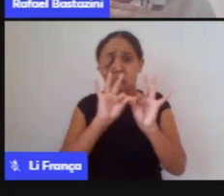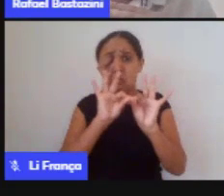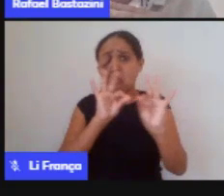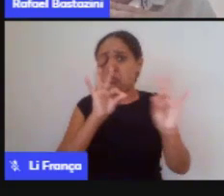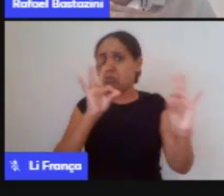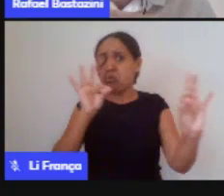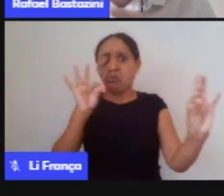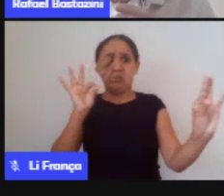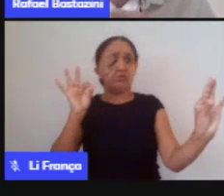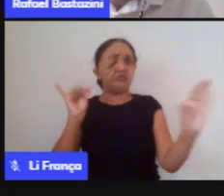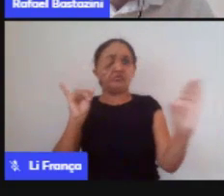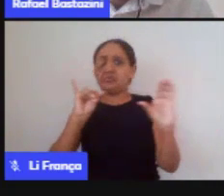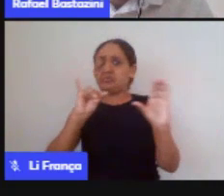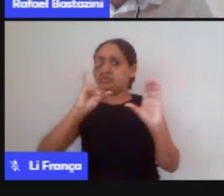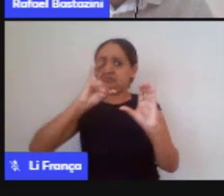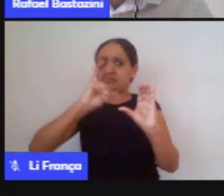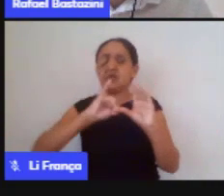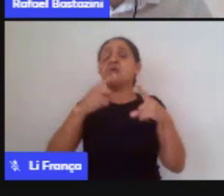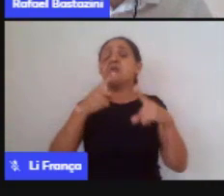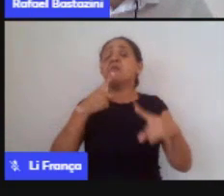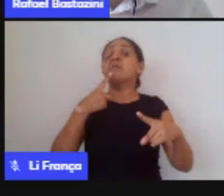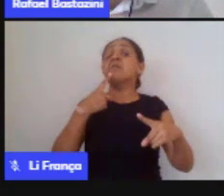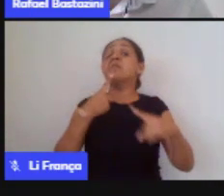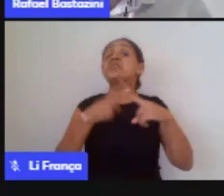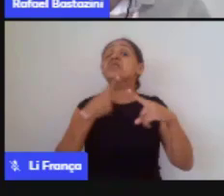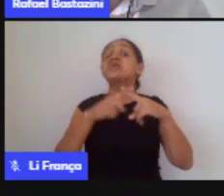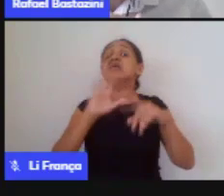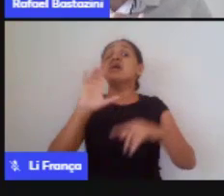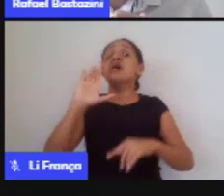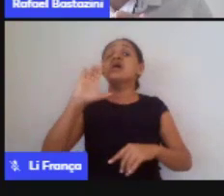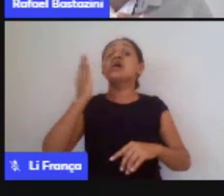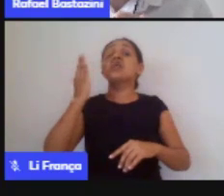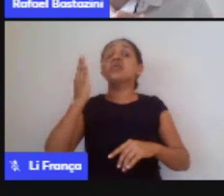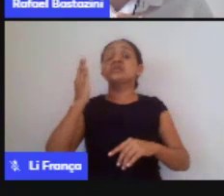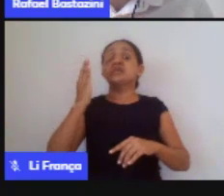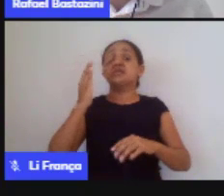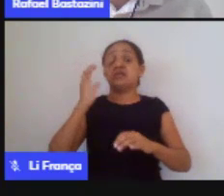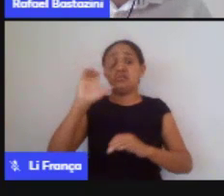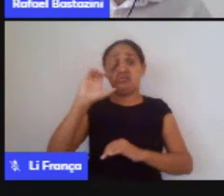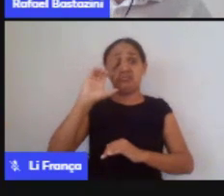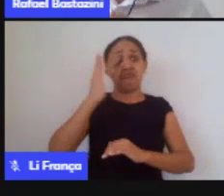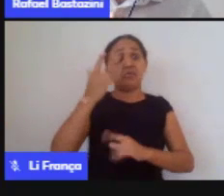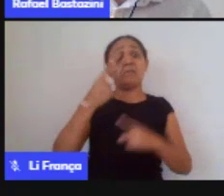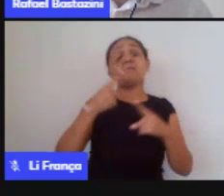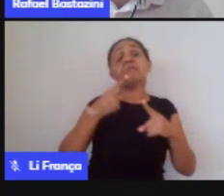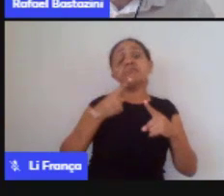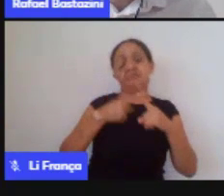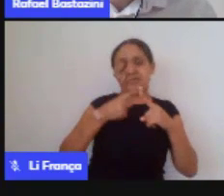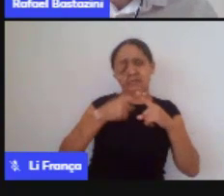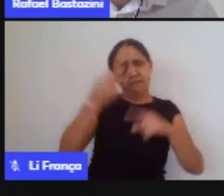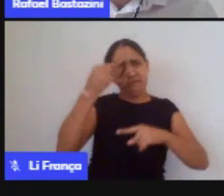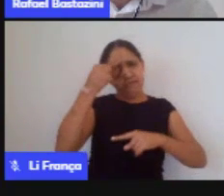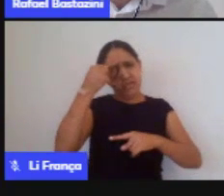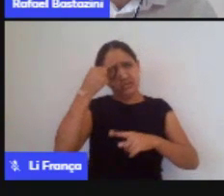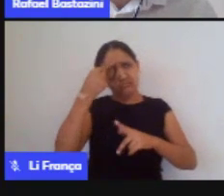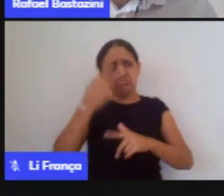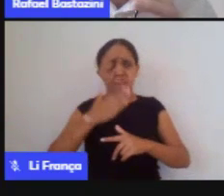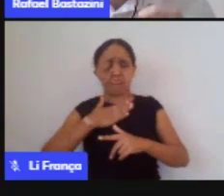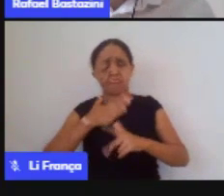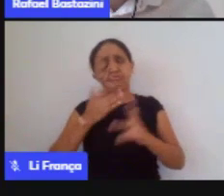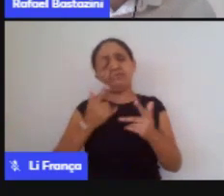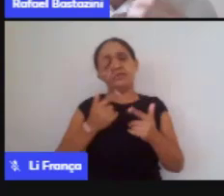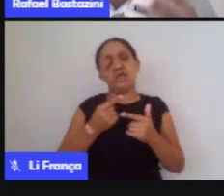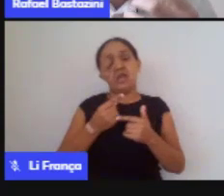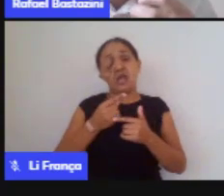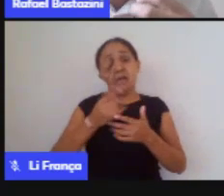centro da cidade. E por que que isso aconteceu e quais as consequências disso? Pensa comigo,